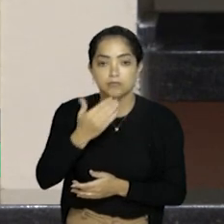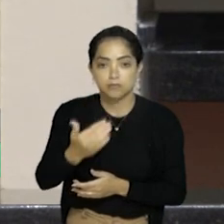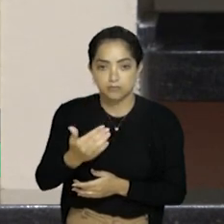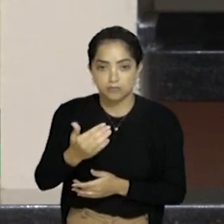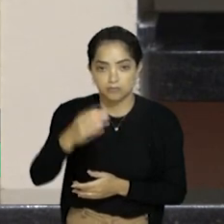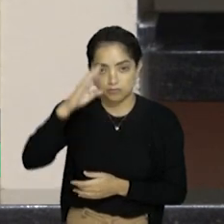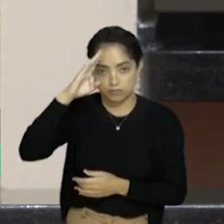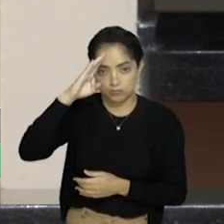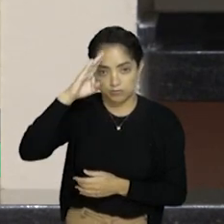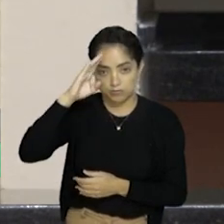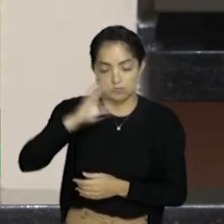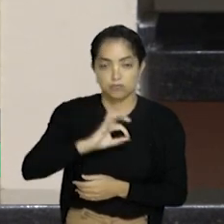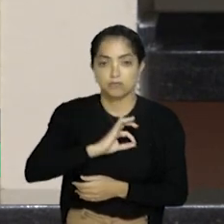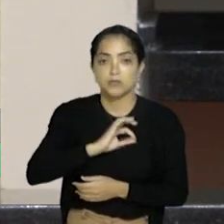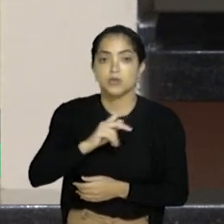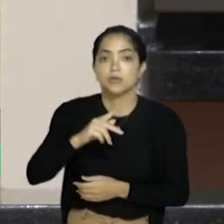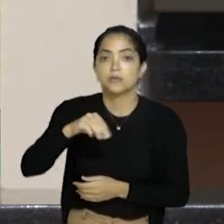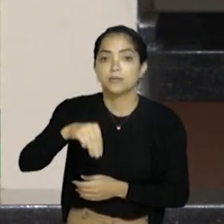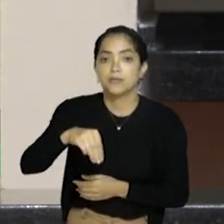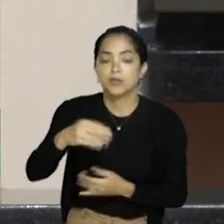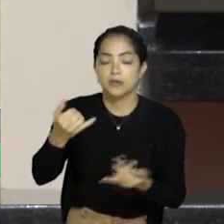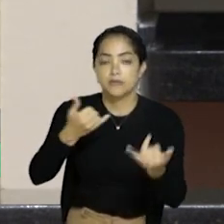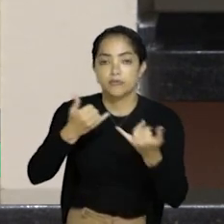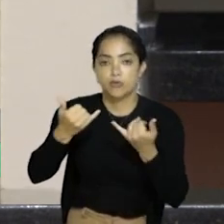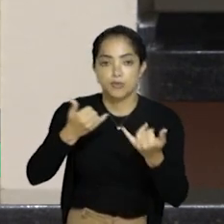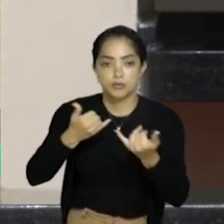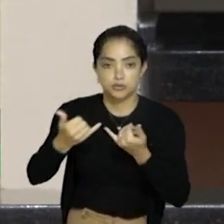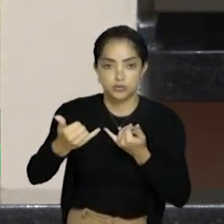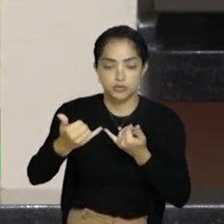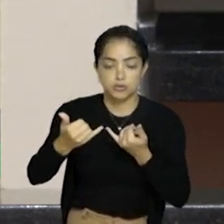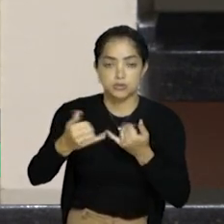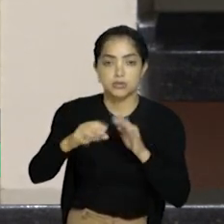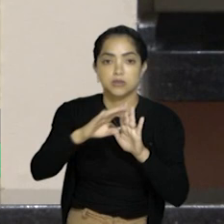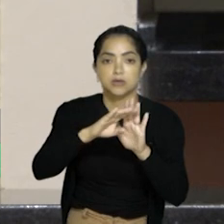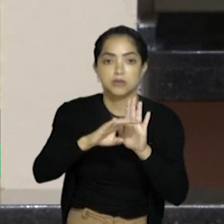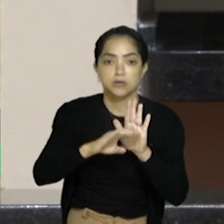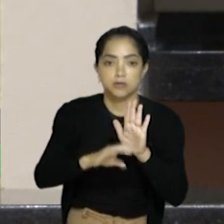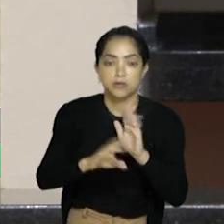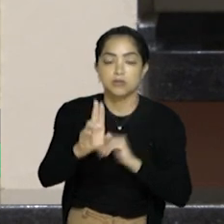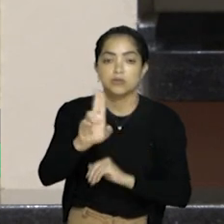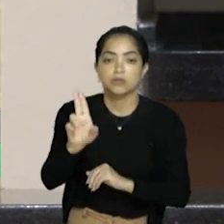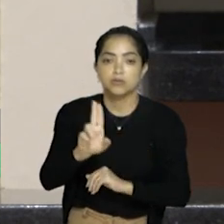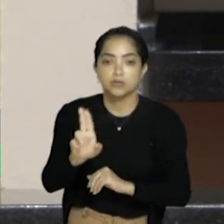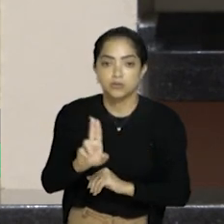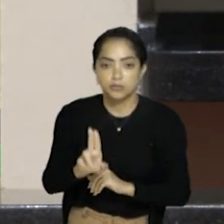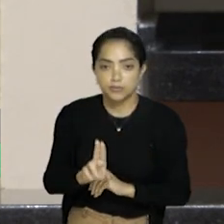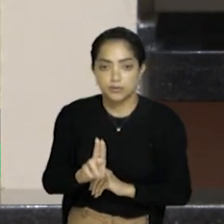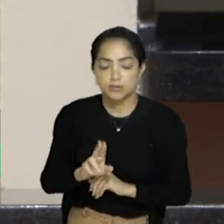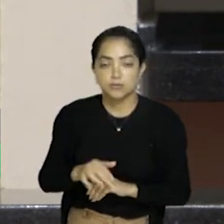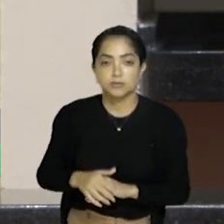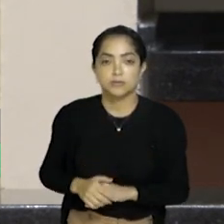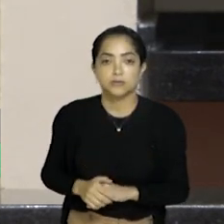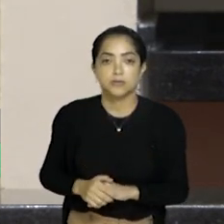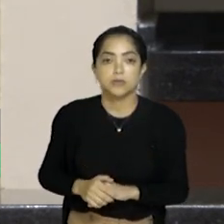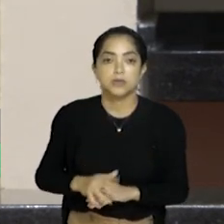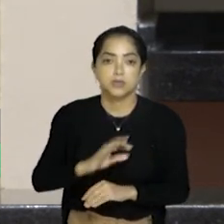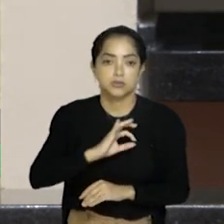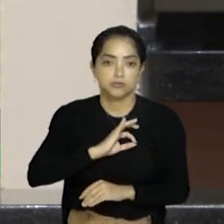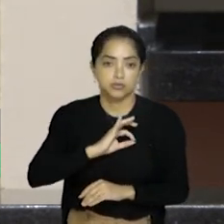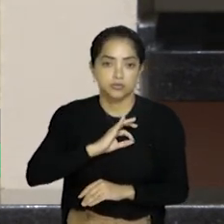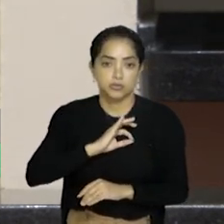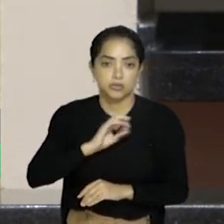comandante da Polícia Militar informações acerca da relação nominal da transferência dos policiais